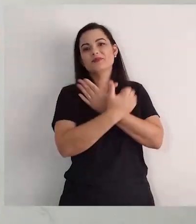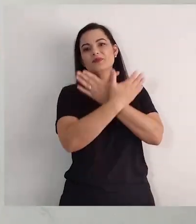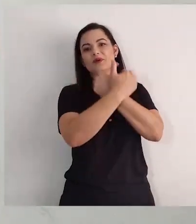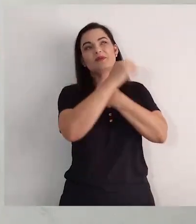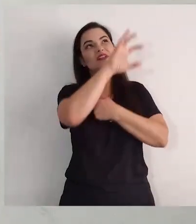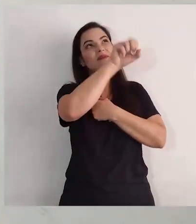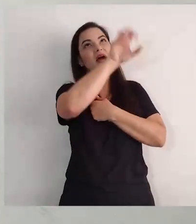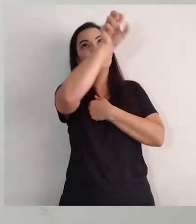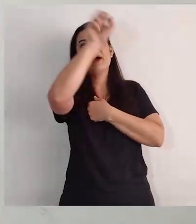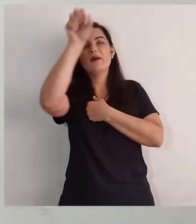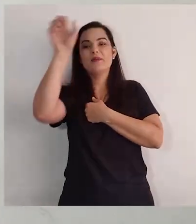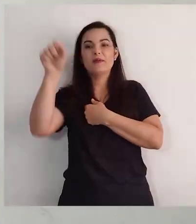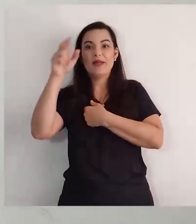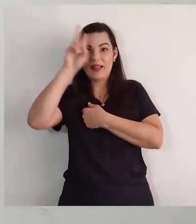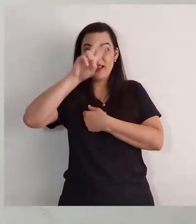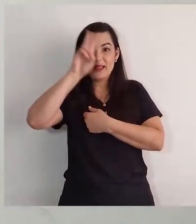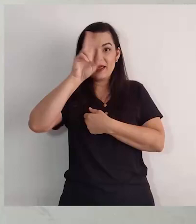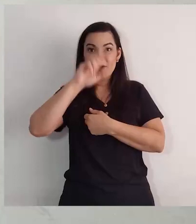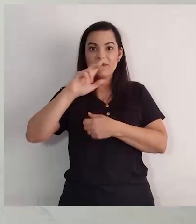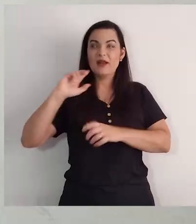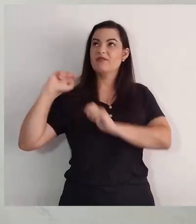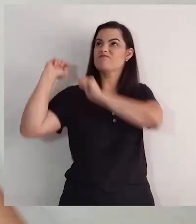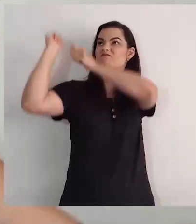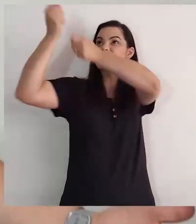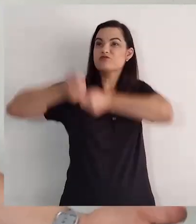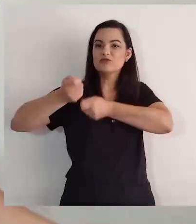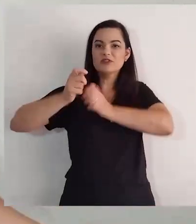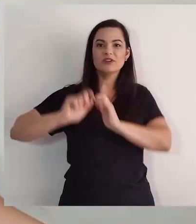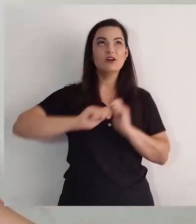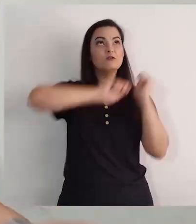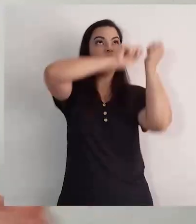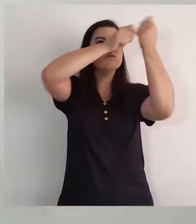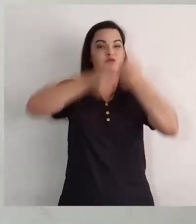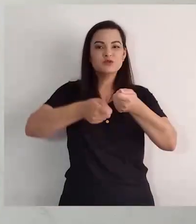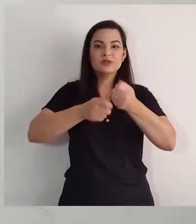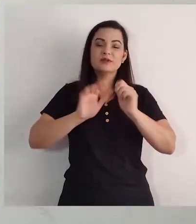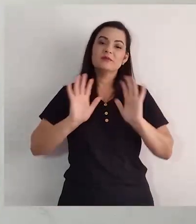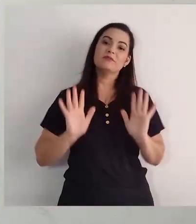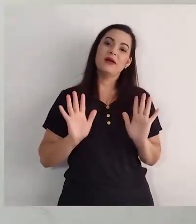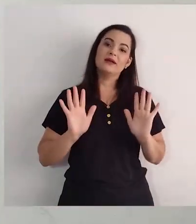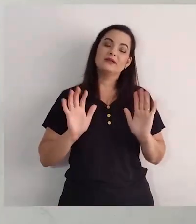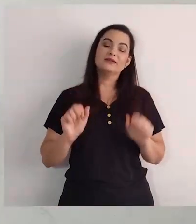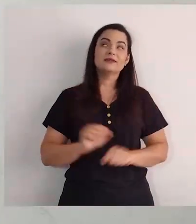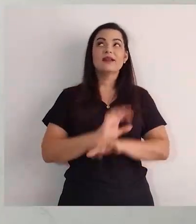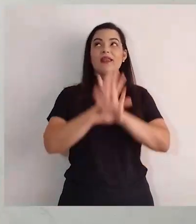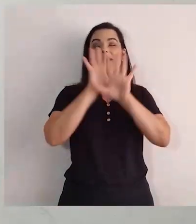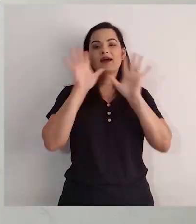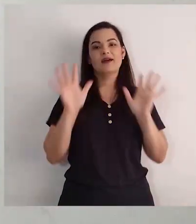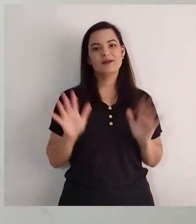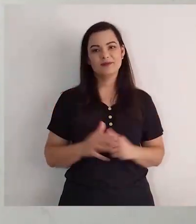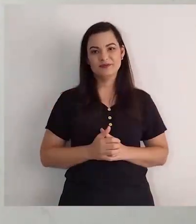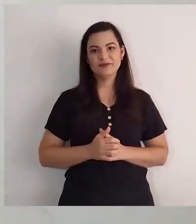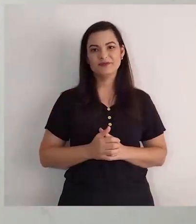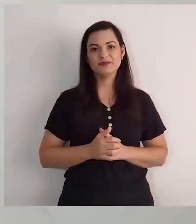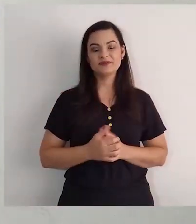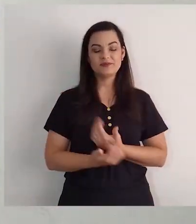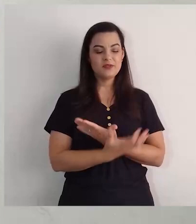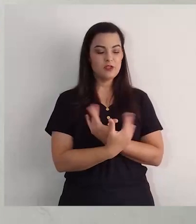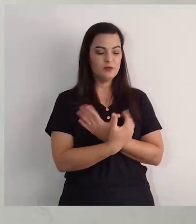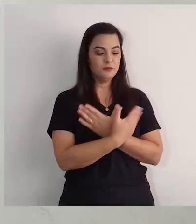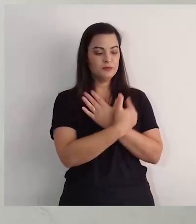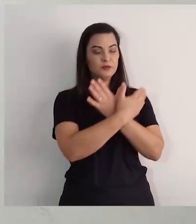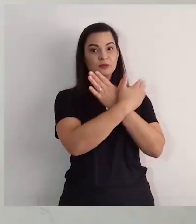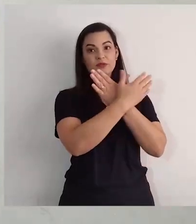sua redinha lá de caça. Só que é claro que as borboletas, assim como muitos